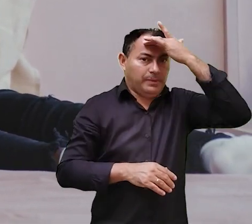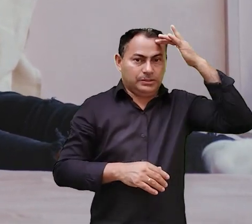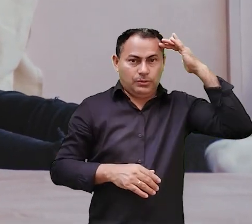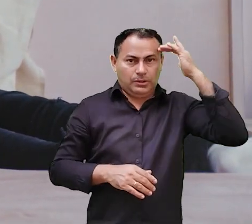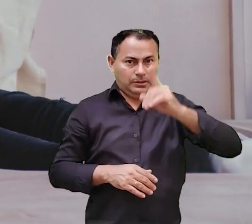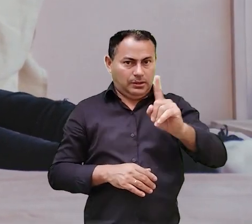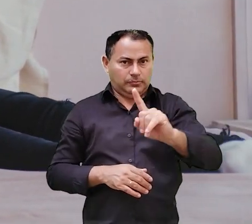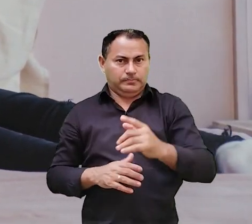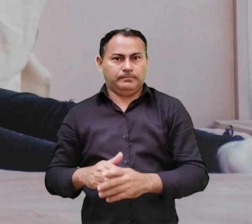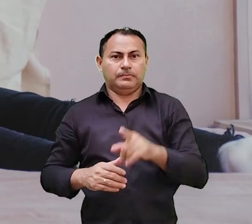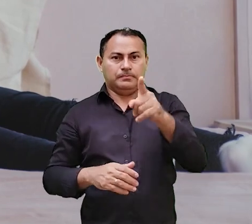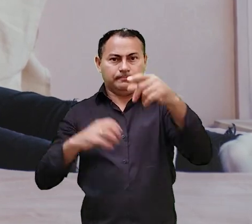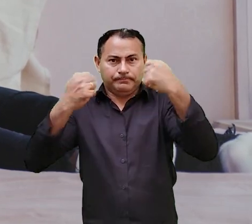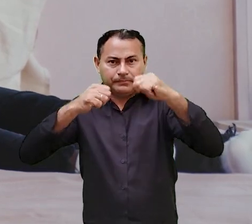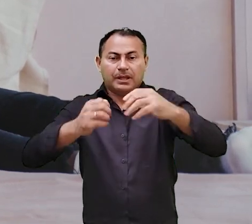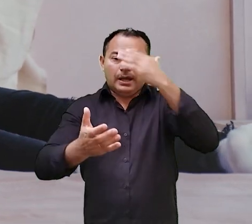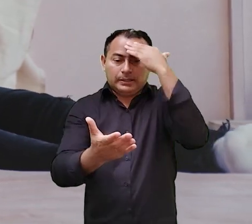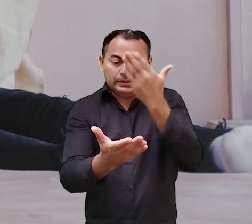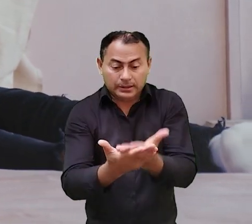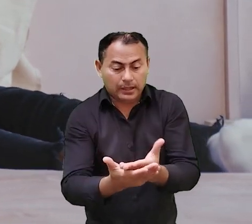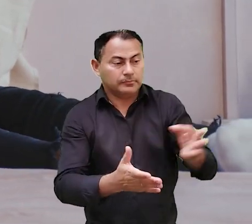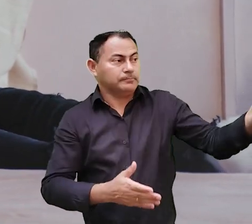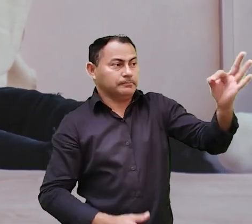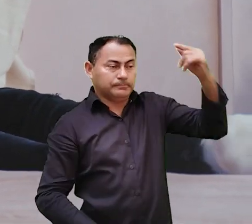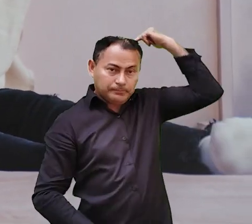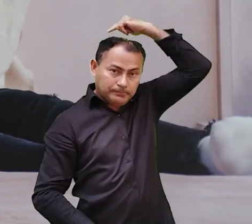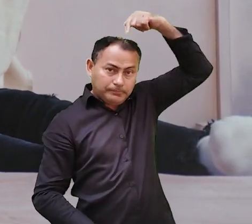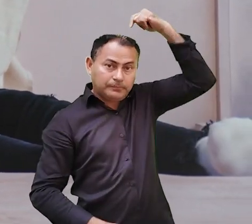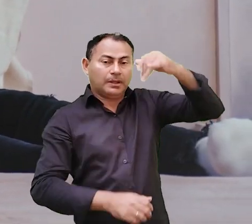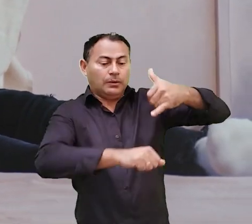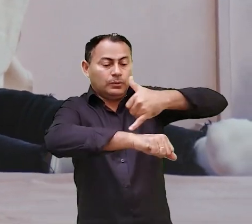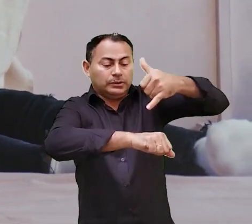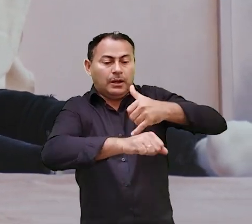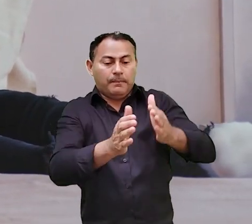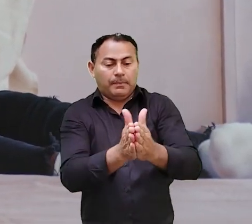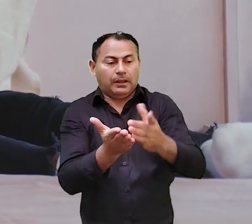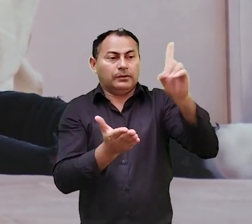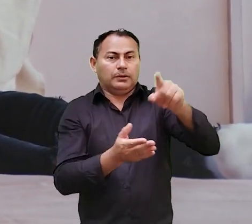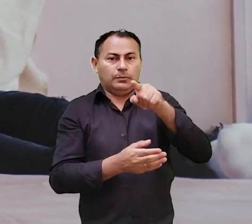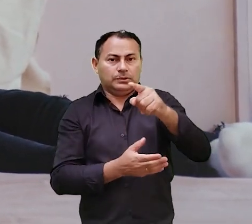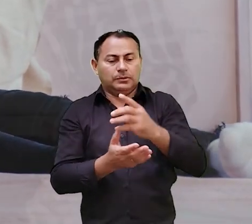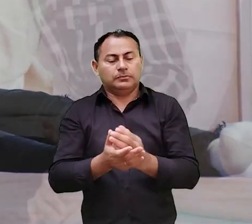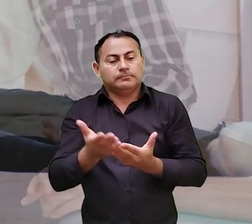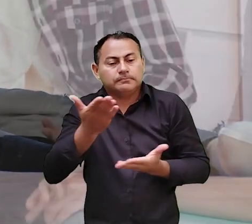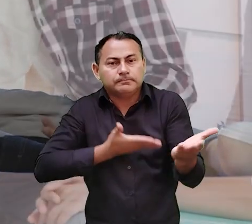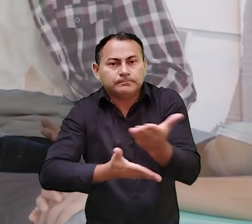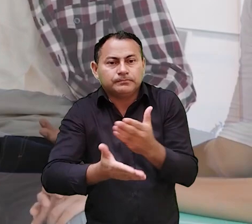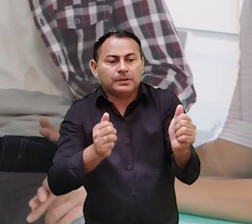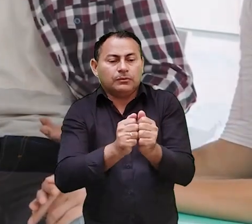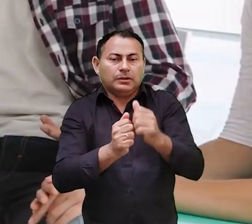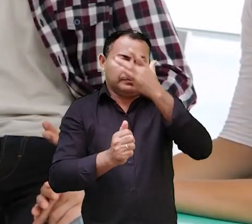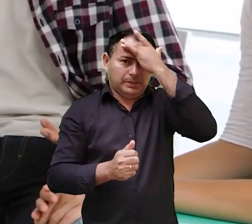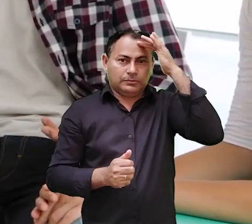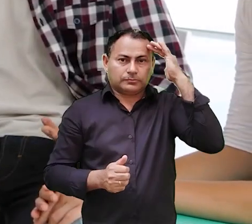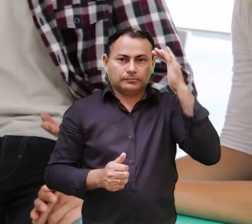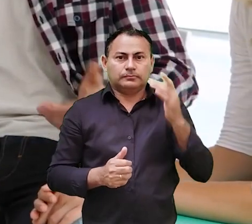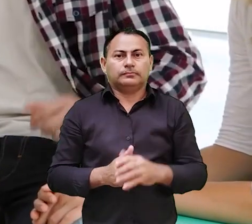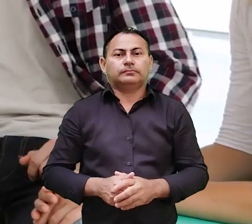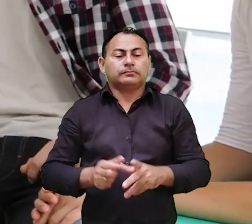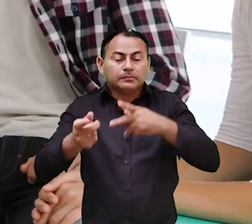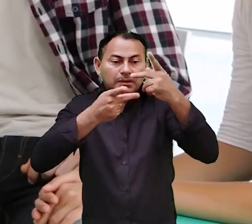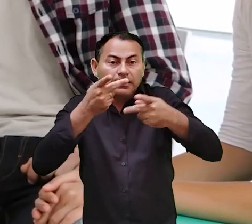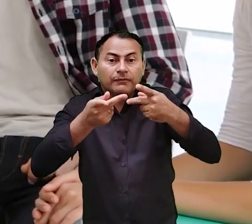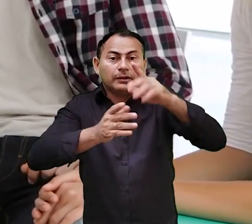Evangelho a outra pessoa. Você precisa crer que o Espírito de Deus ungirá a Palavra de Deus quando você compartilhá-la com